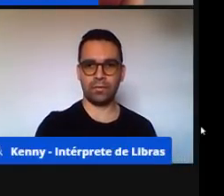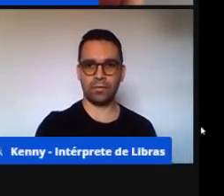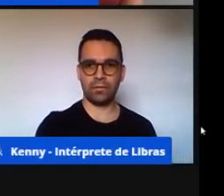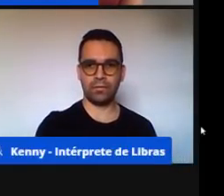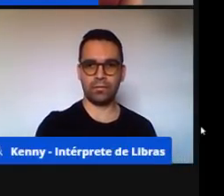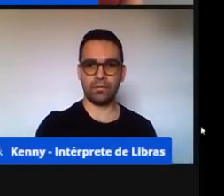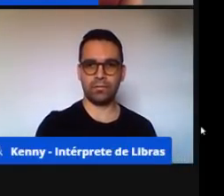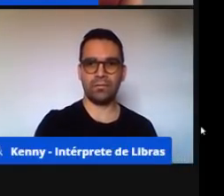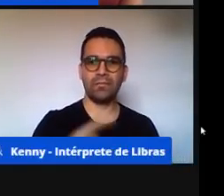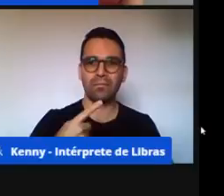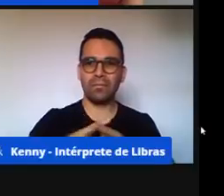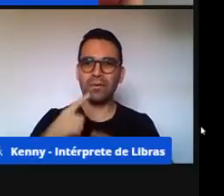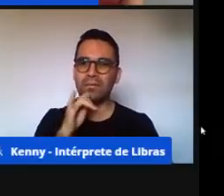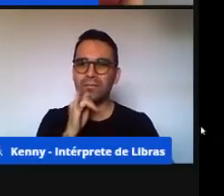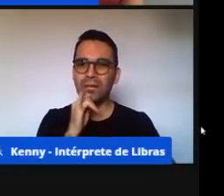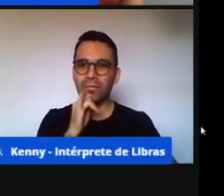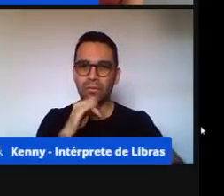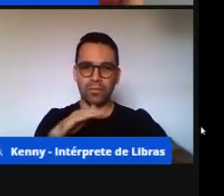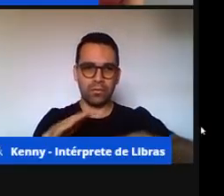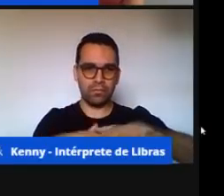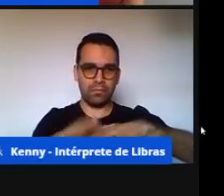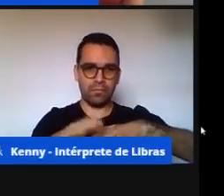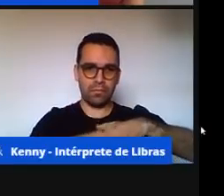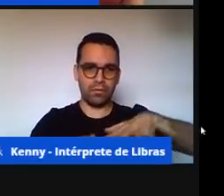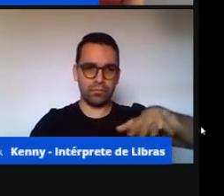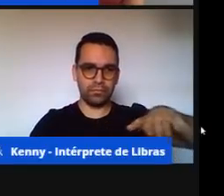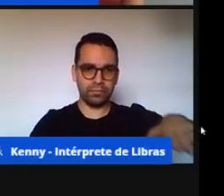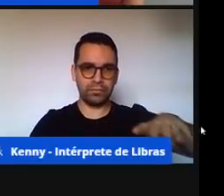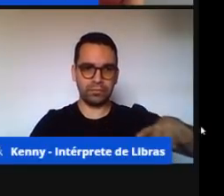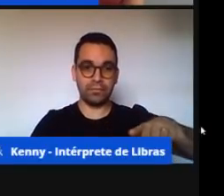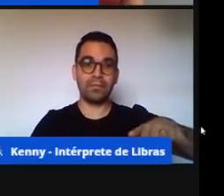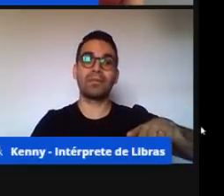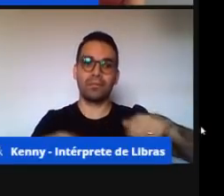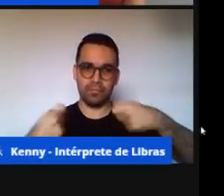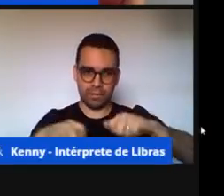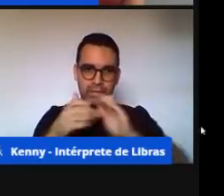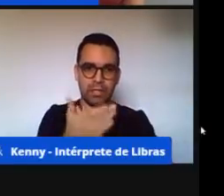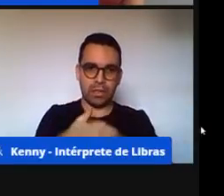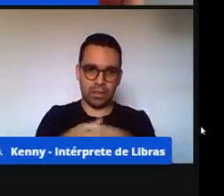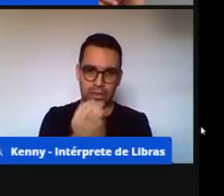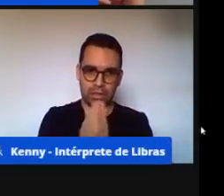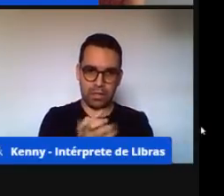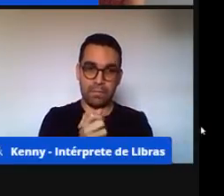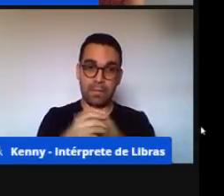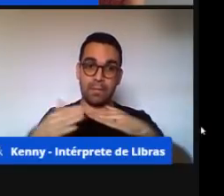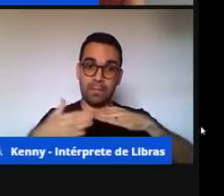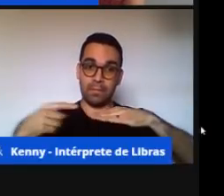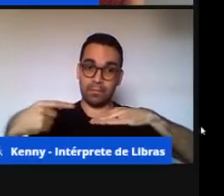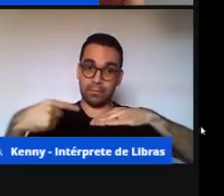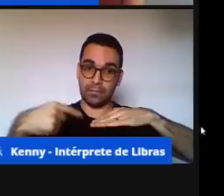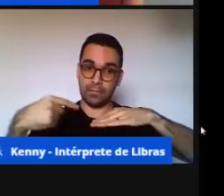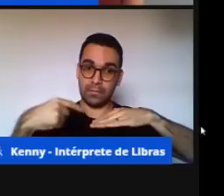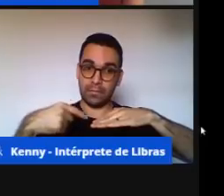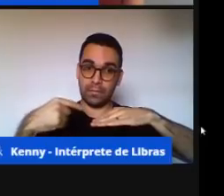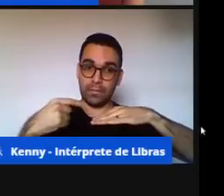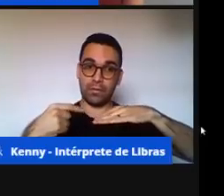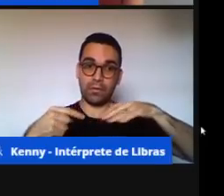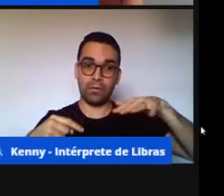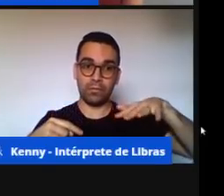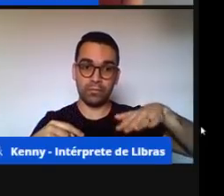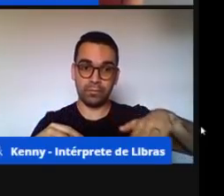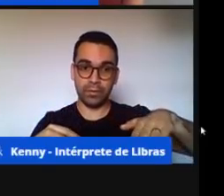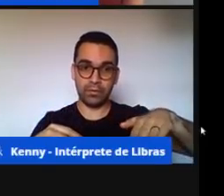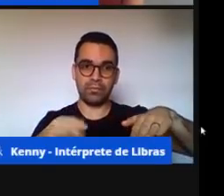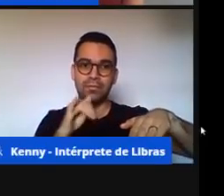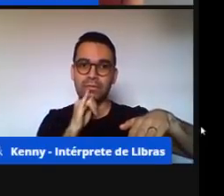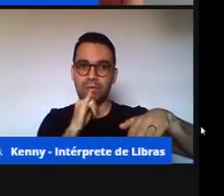depois de tocar uma superfície contaminada, do que ficar limpando os ambientes de forma, às vezes, até paranoica, que tem gente que fica com